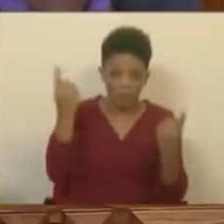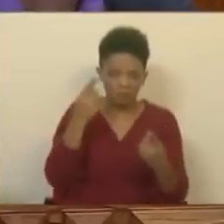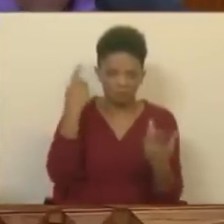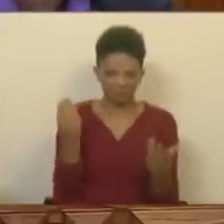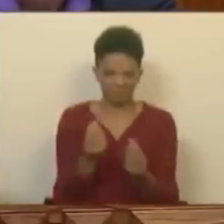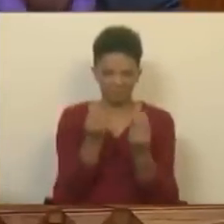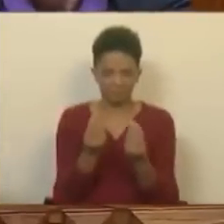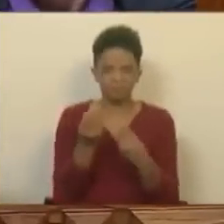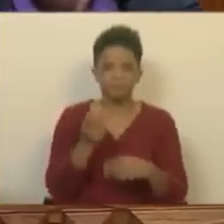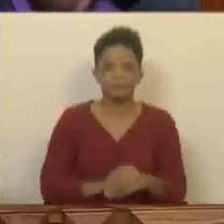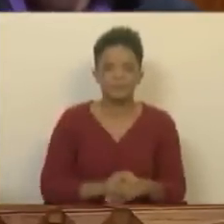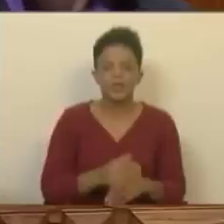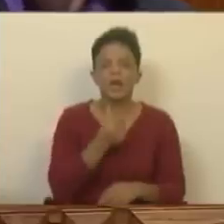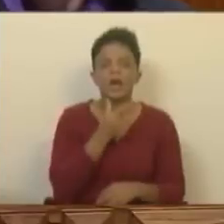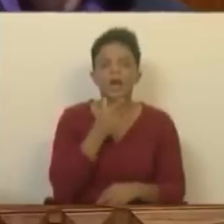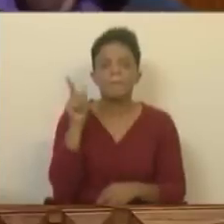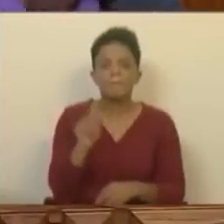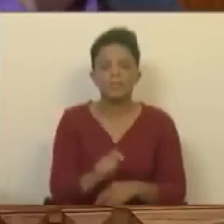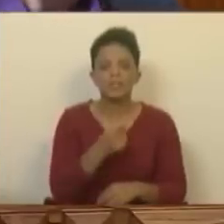recuamos